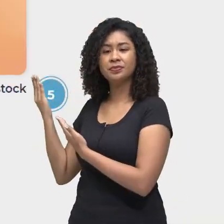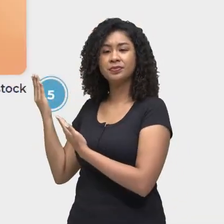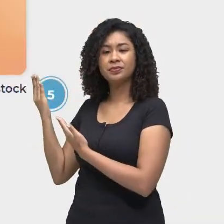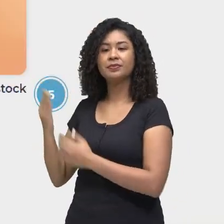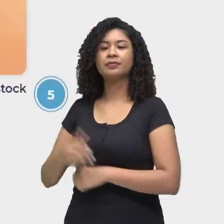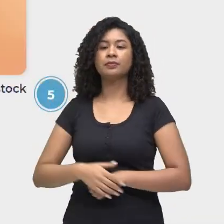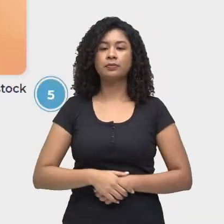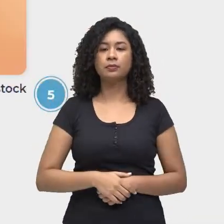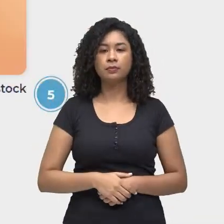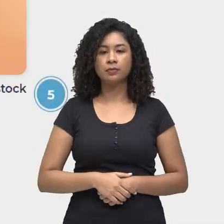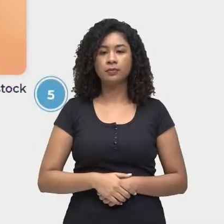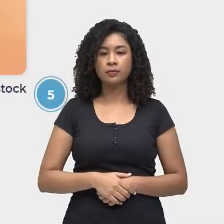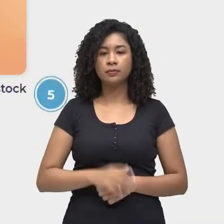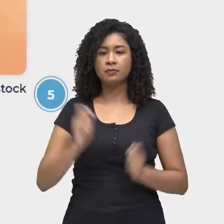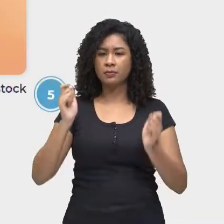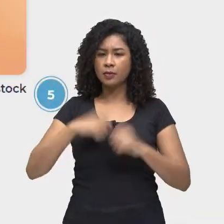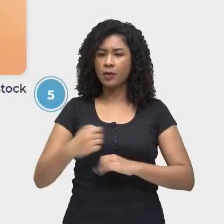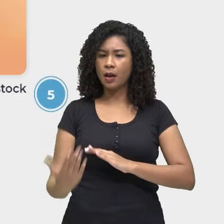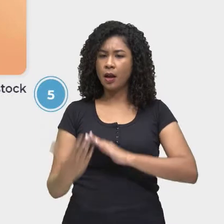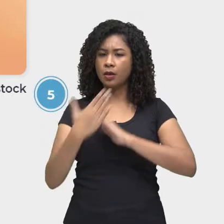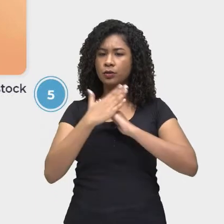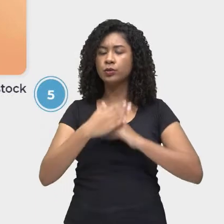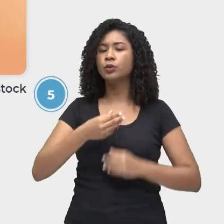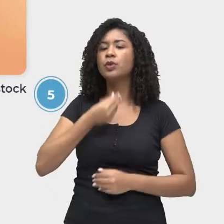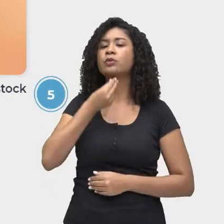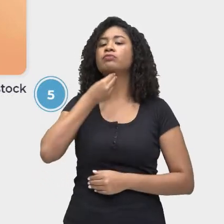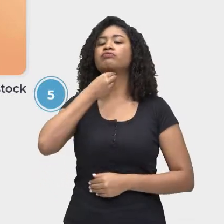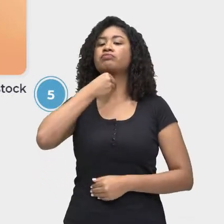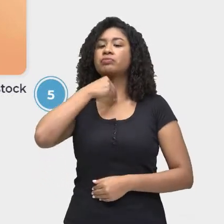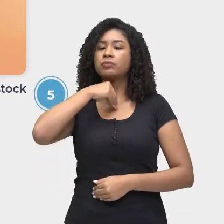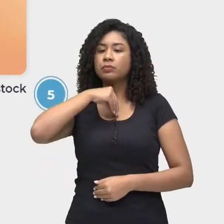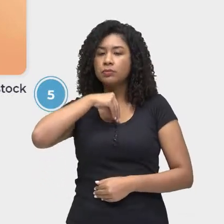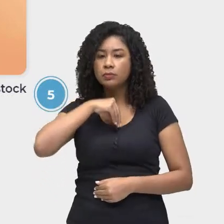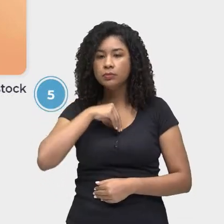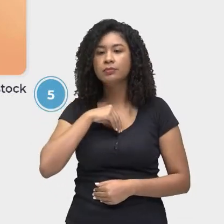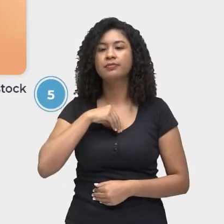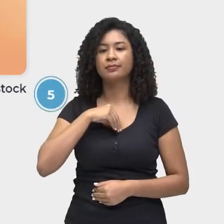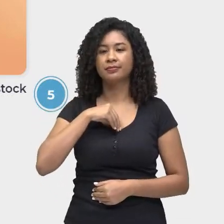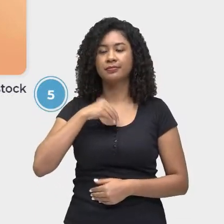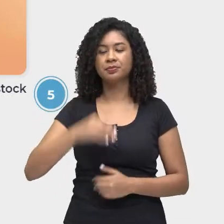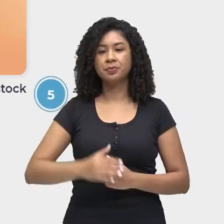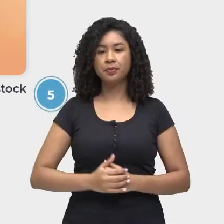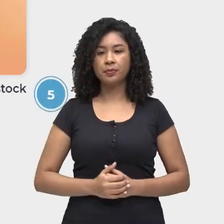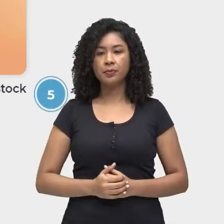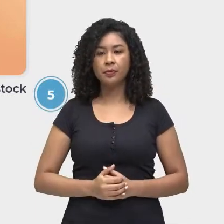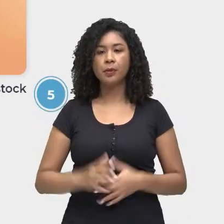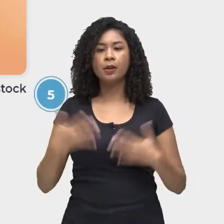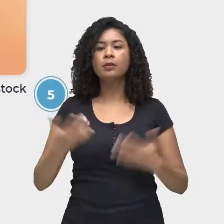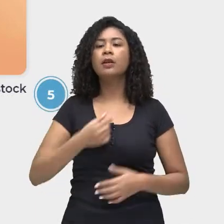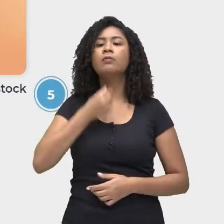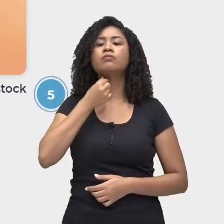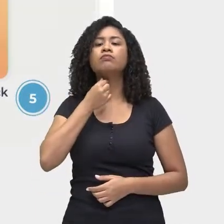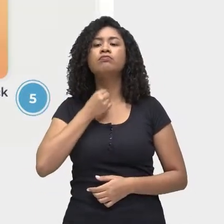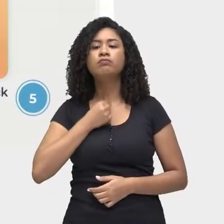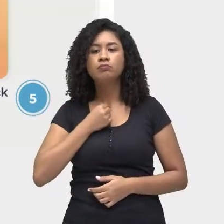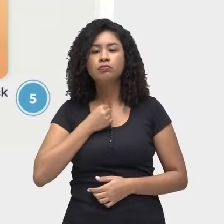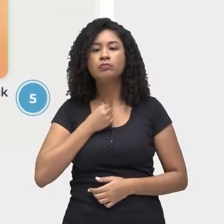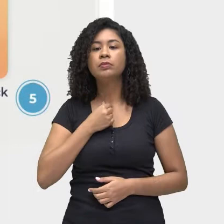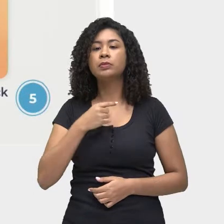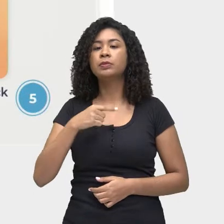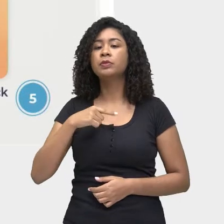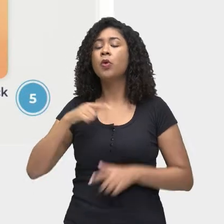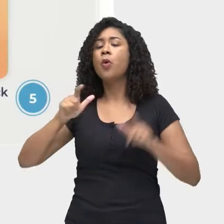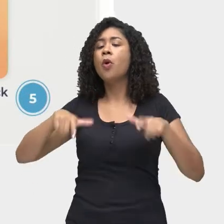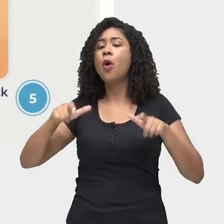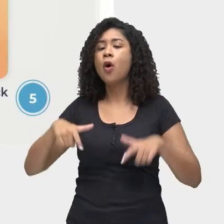a deglutição, que é o ato de engolir, Então, a faringe, ela fica localizada